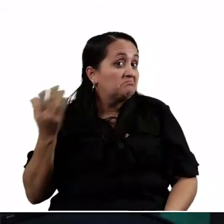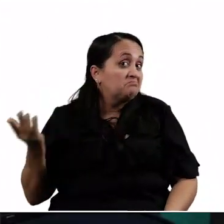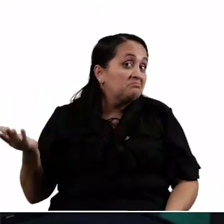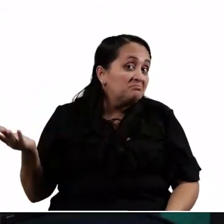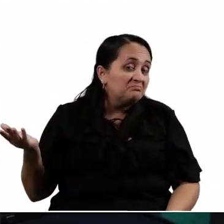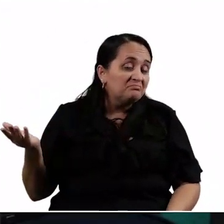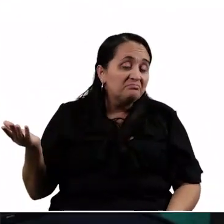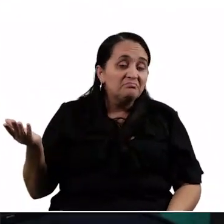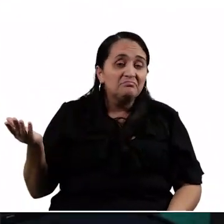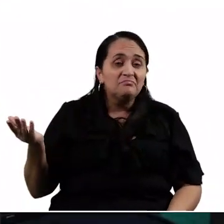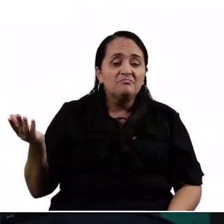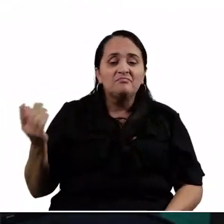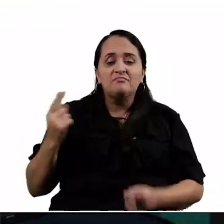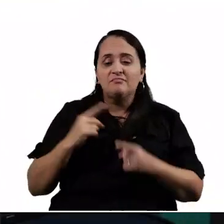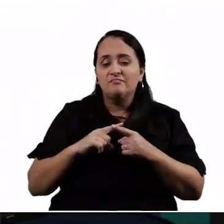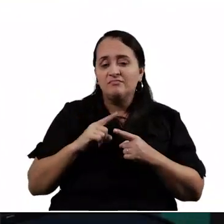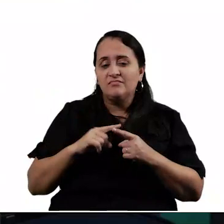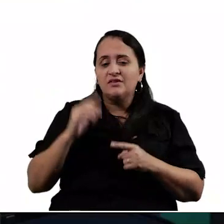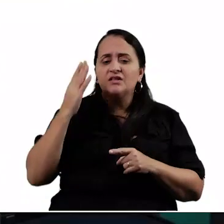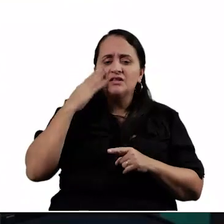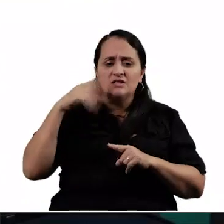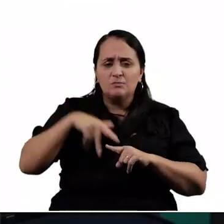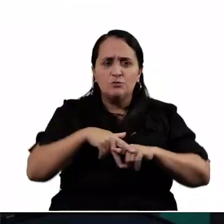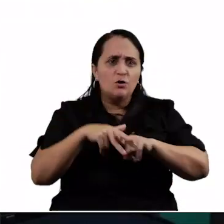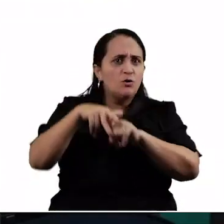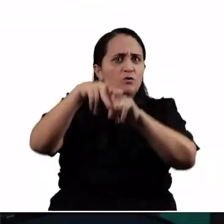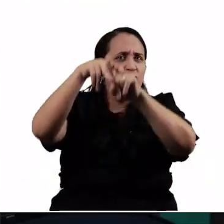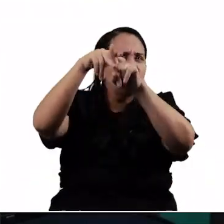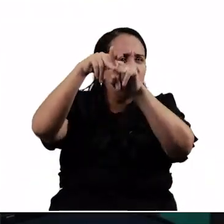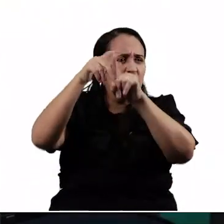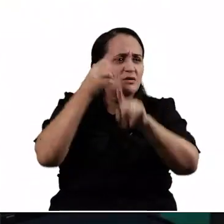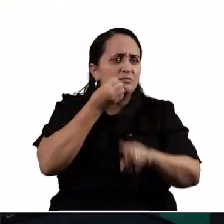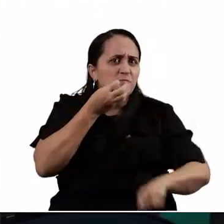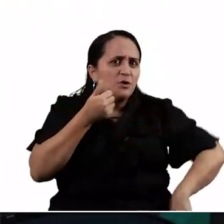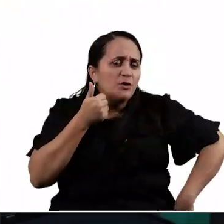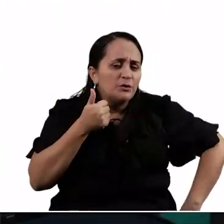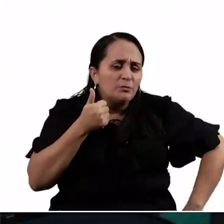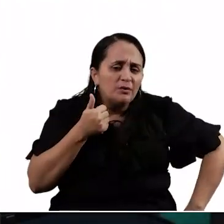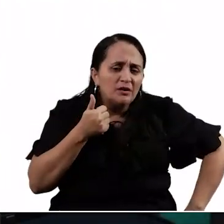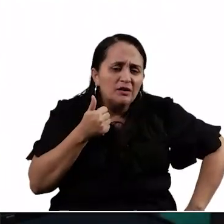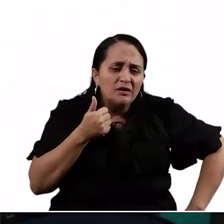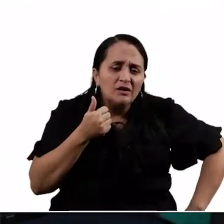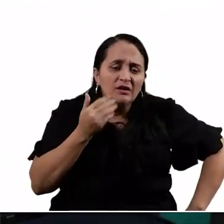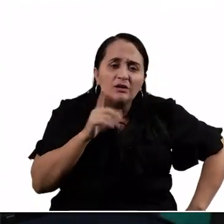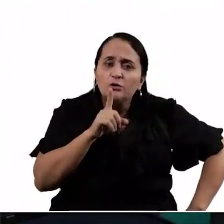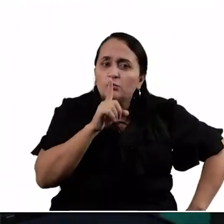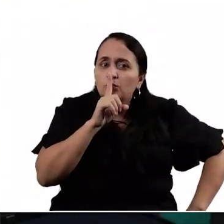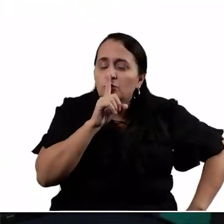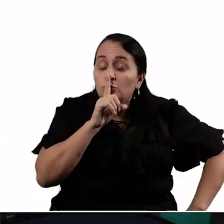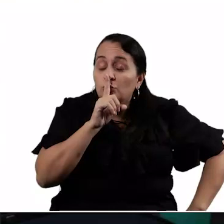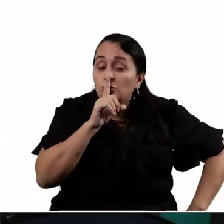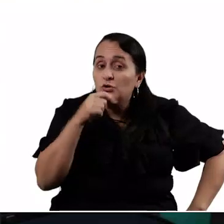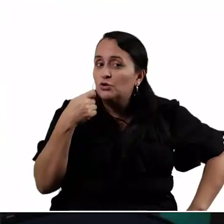lá no conto disse ele sabia voar muito bem e na hora que ele tava voando ele lembrou que tinha ó de ficar de biquinho